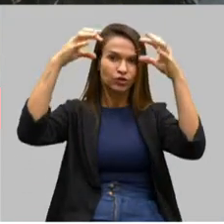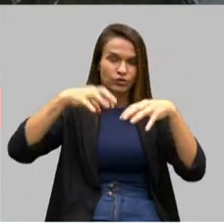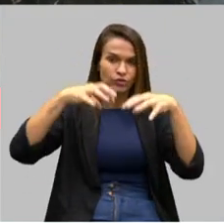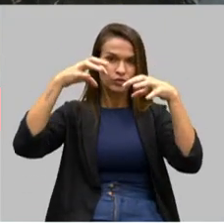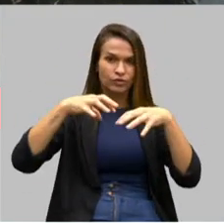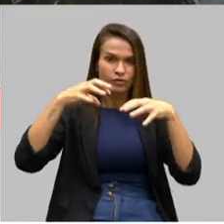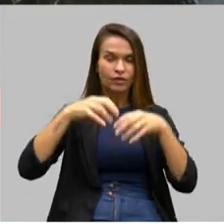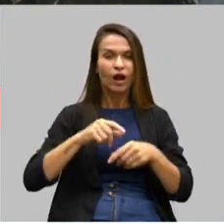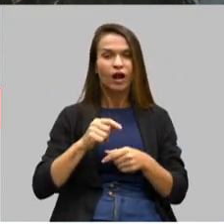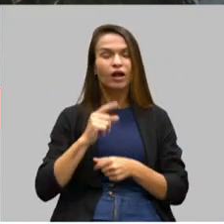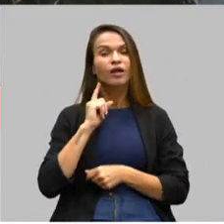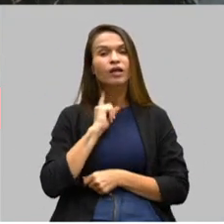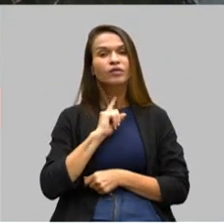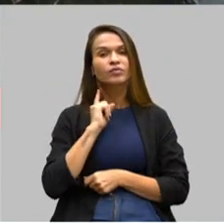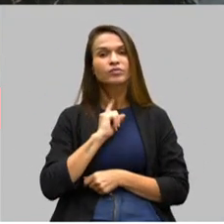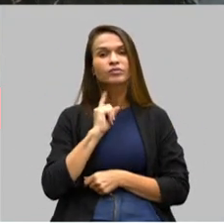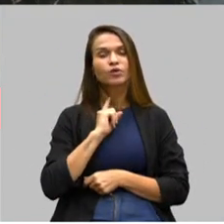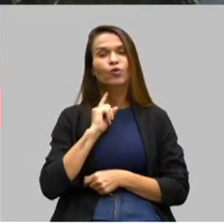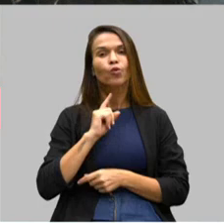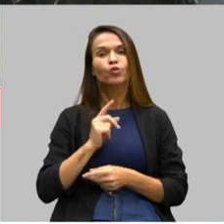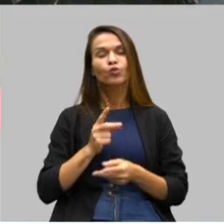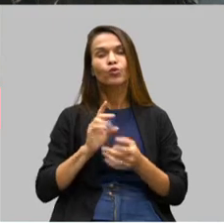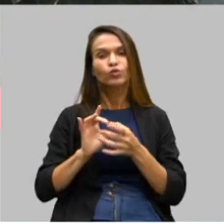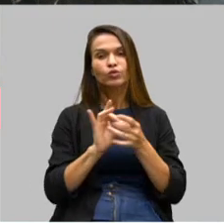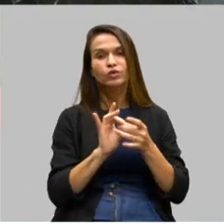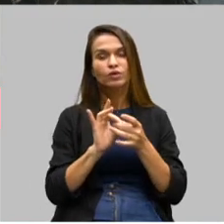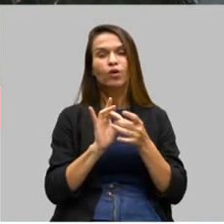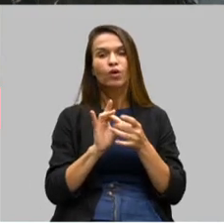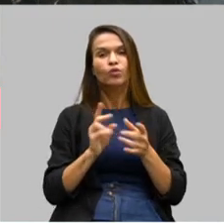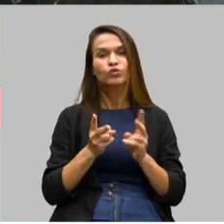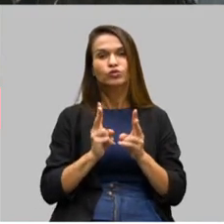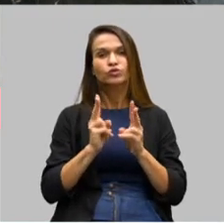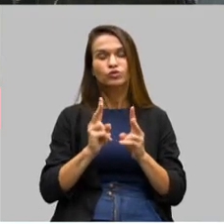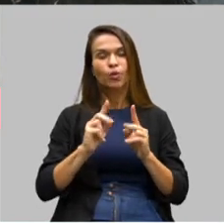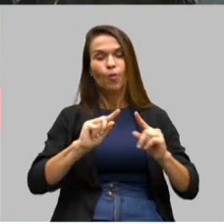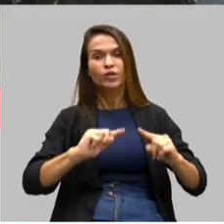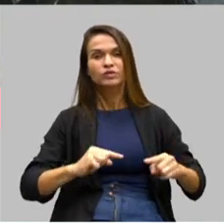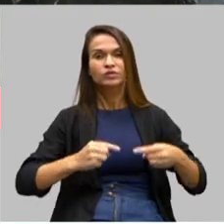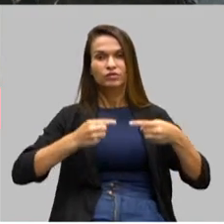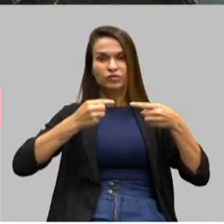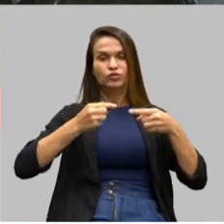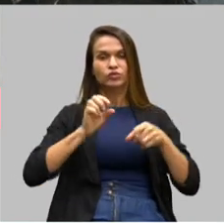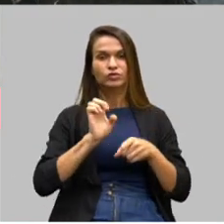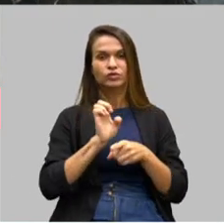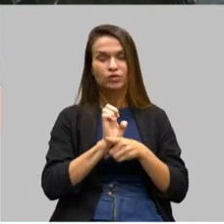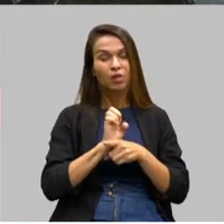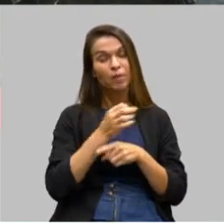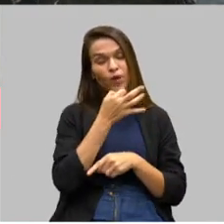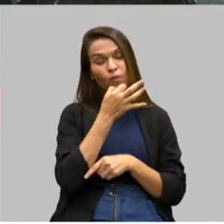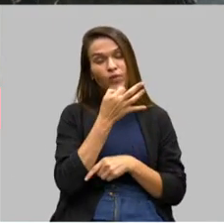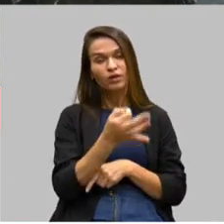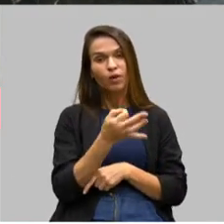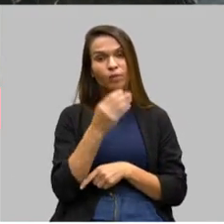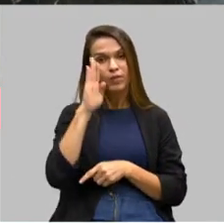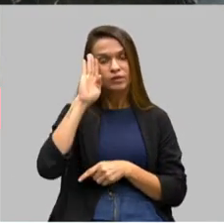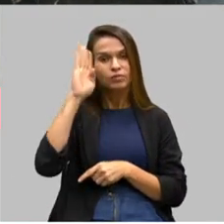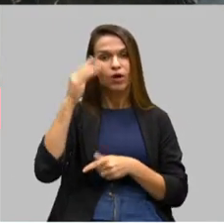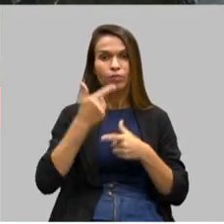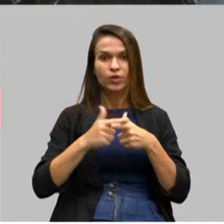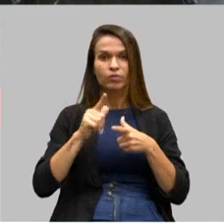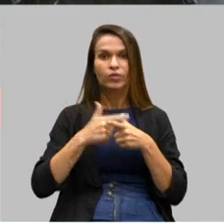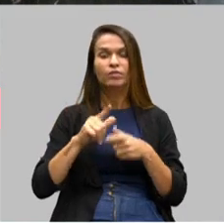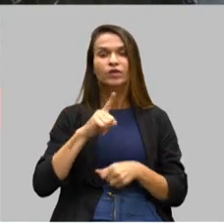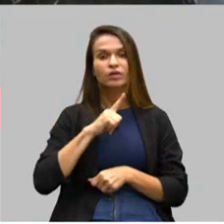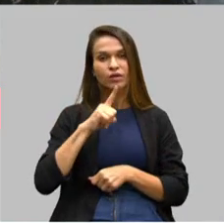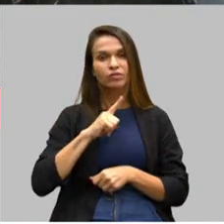de Minas com a União continua sendo ainda o grande desafio do nosso estado e, na minha opinião, o principal problema que ainda